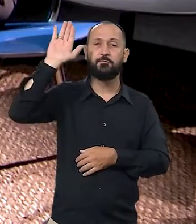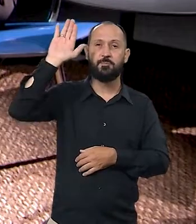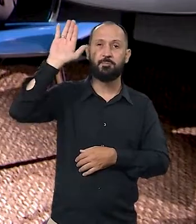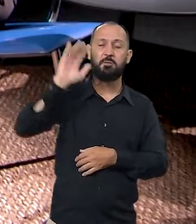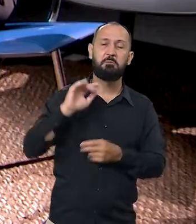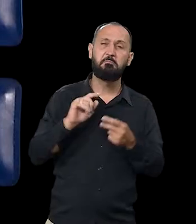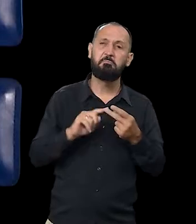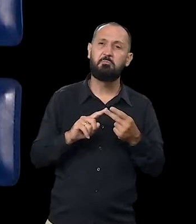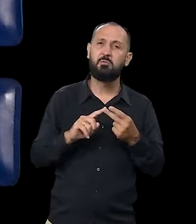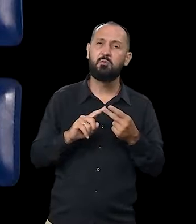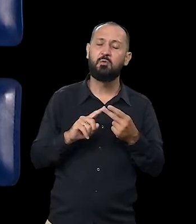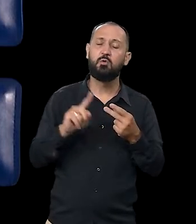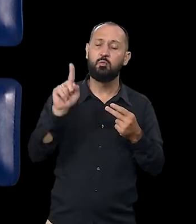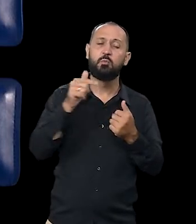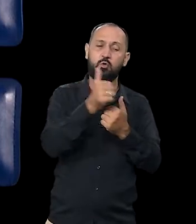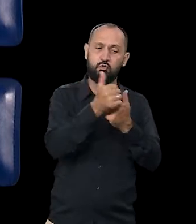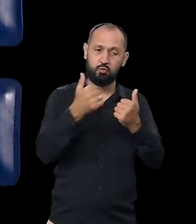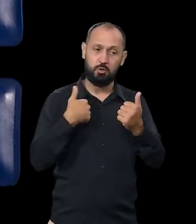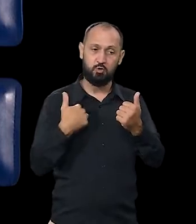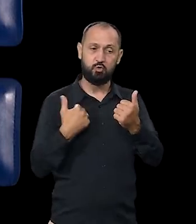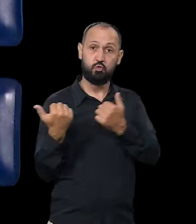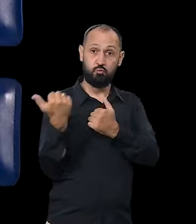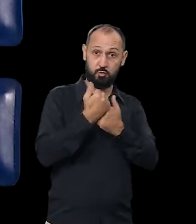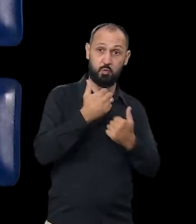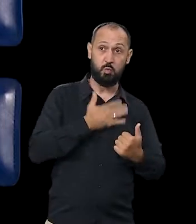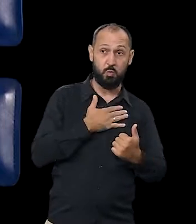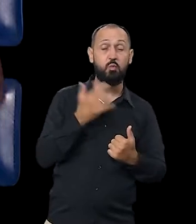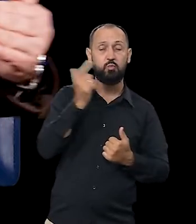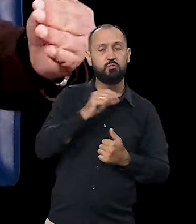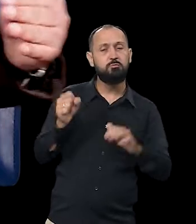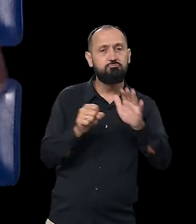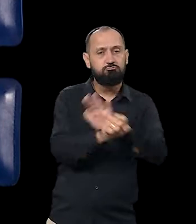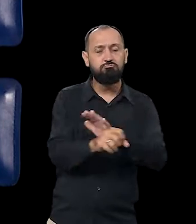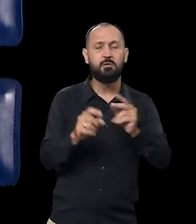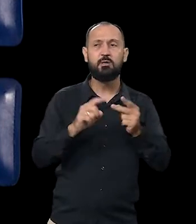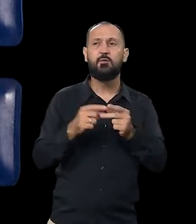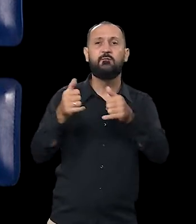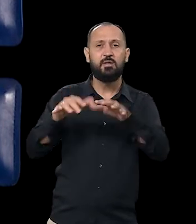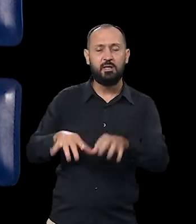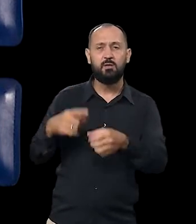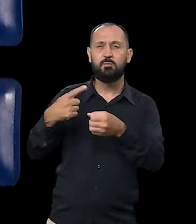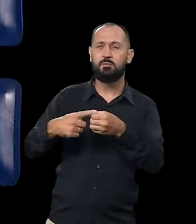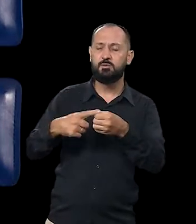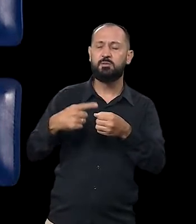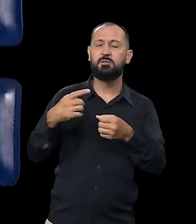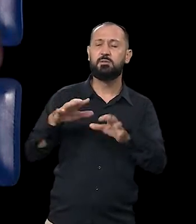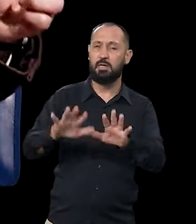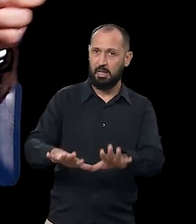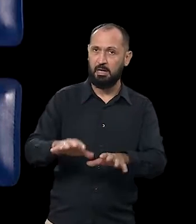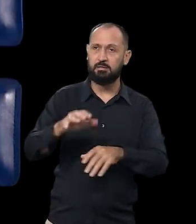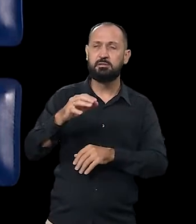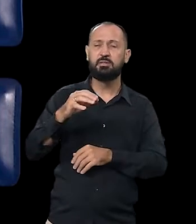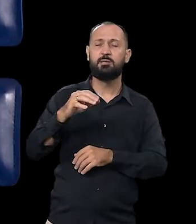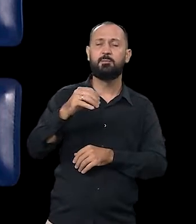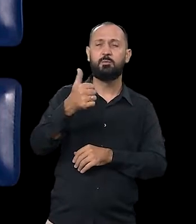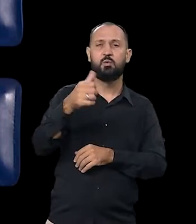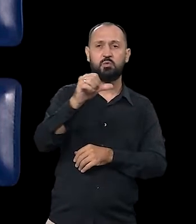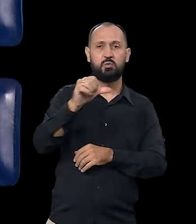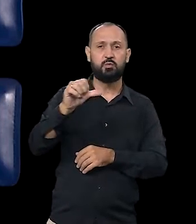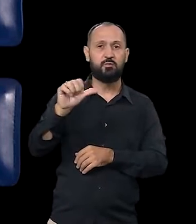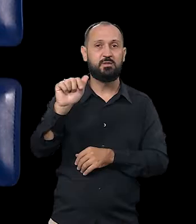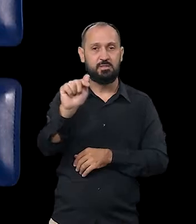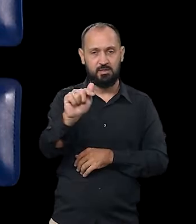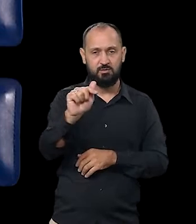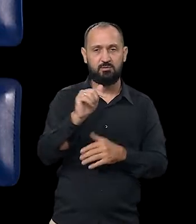elegi, como disse para você, o sucessor, permaneci um período em Angélica e em